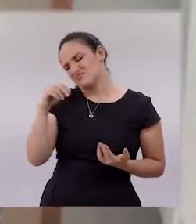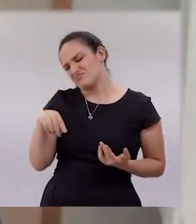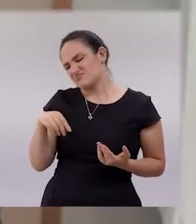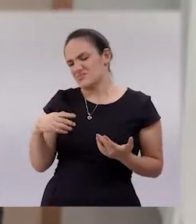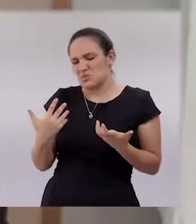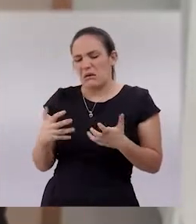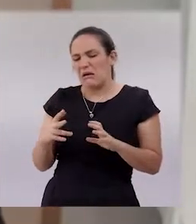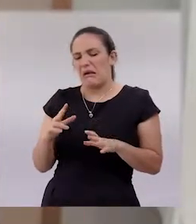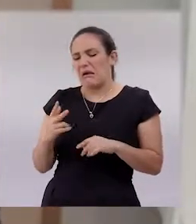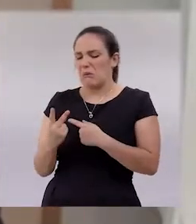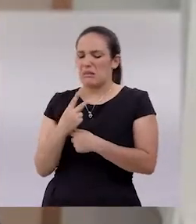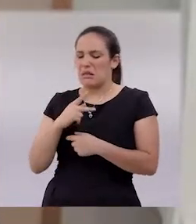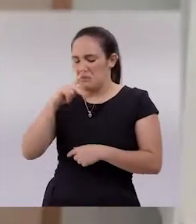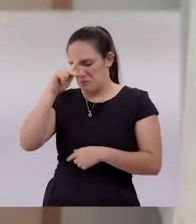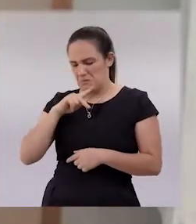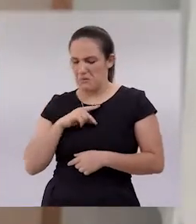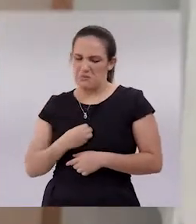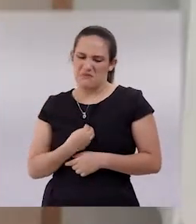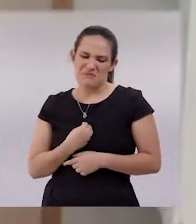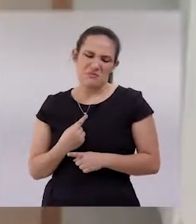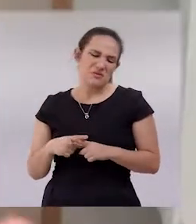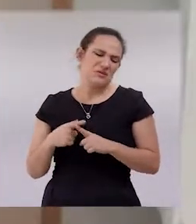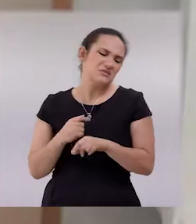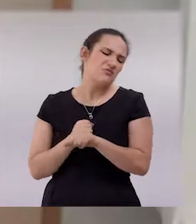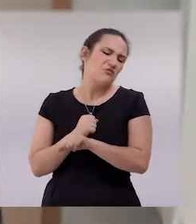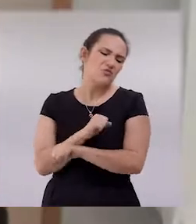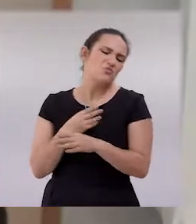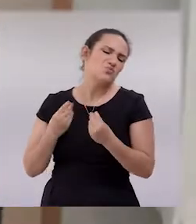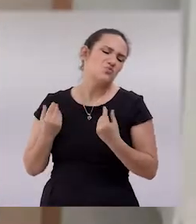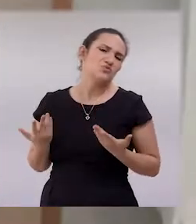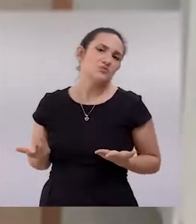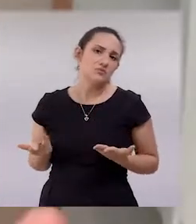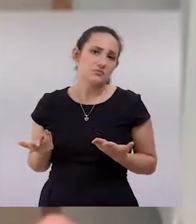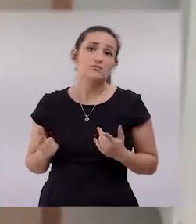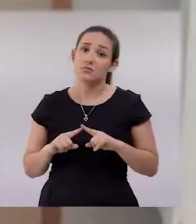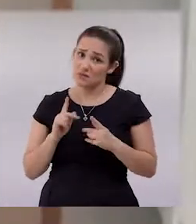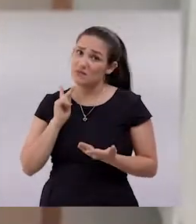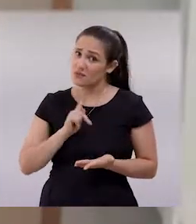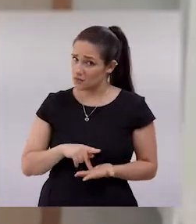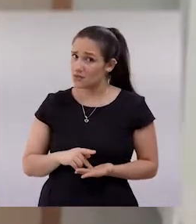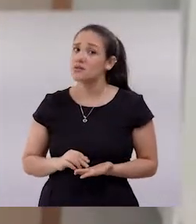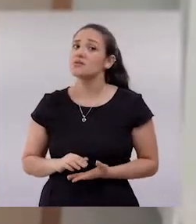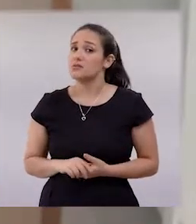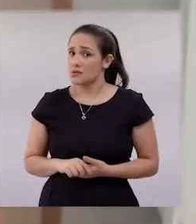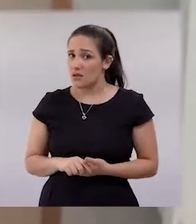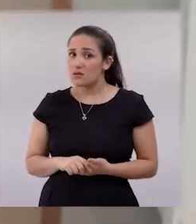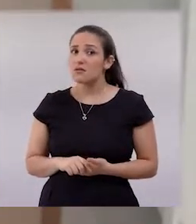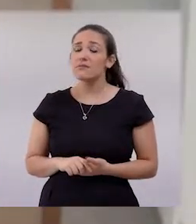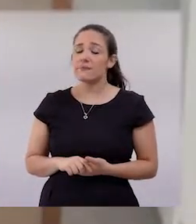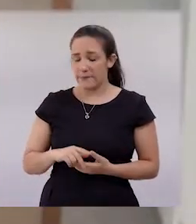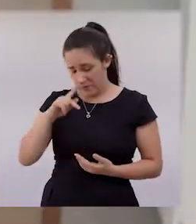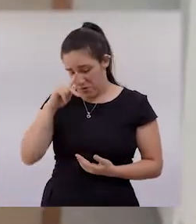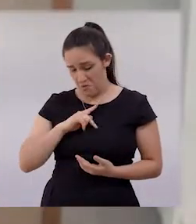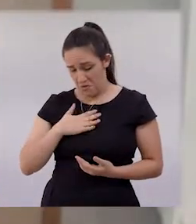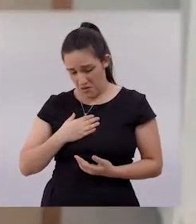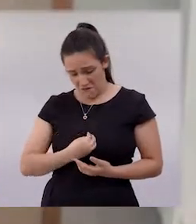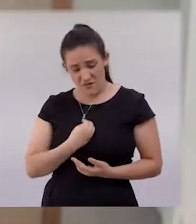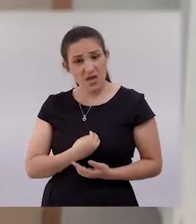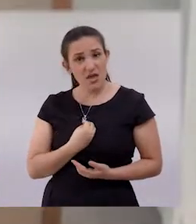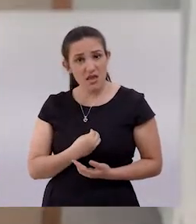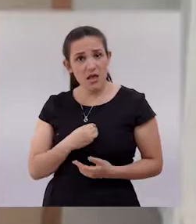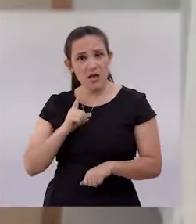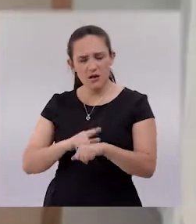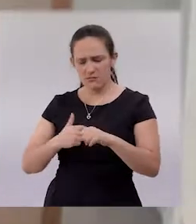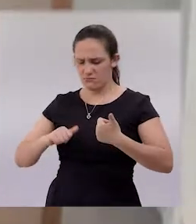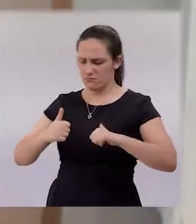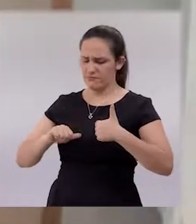mesmo para o engajamento dele no seu próprio tratamento, que é uma coisa que a gente acha sem nexo, mas quando vai para a nossa realidade,